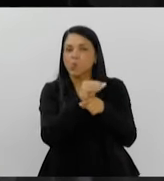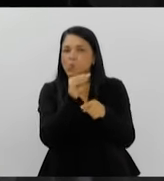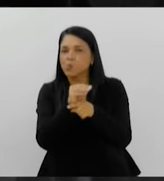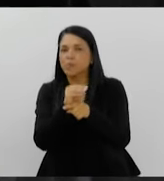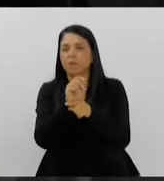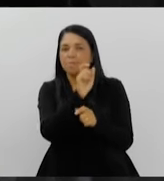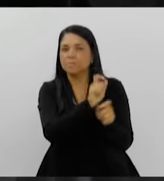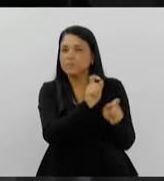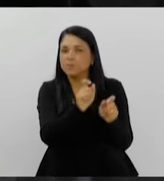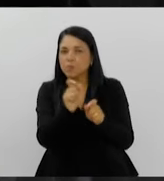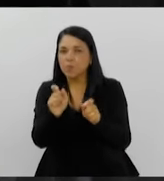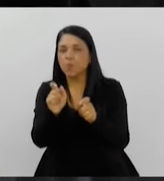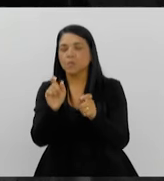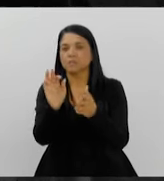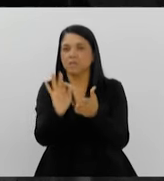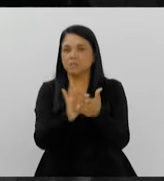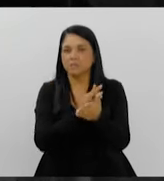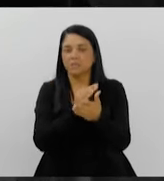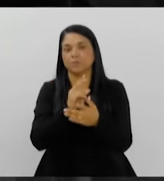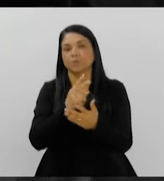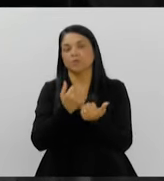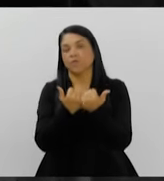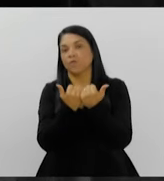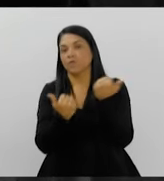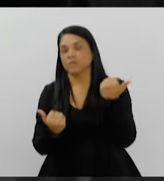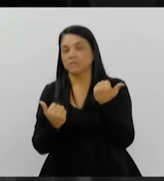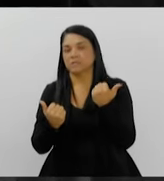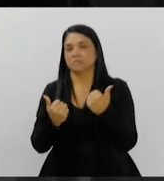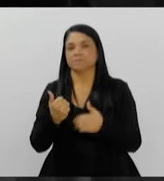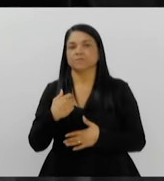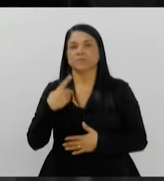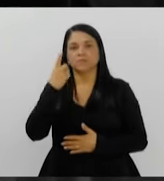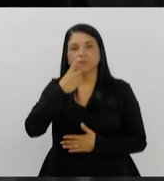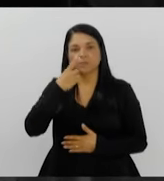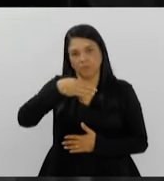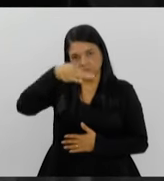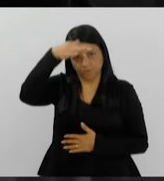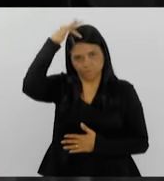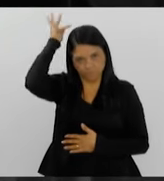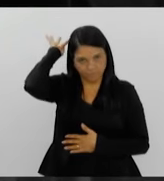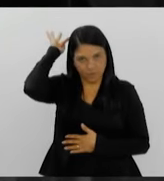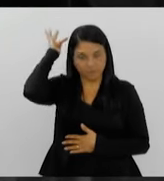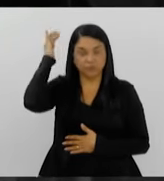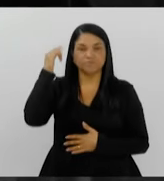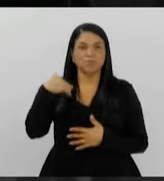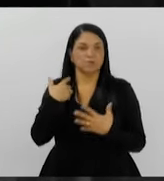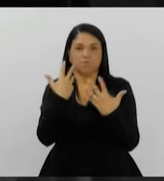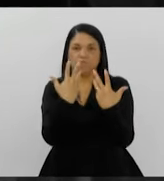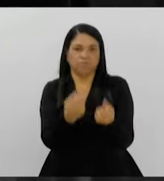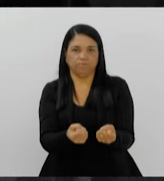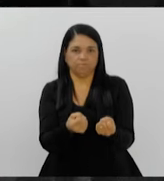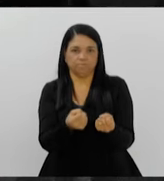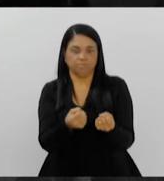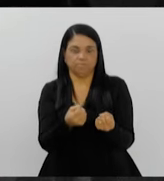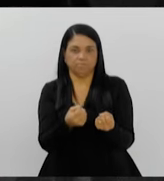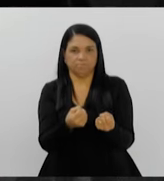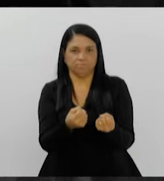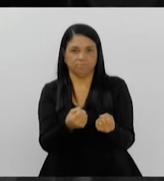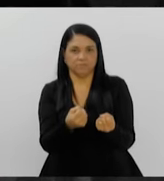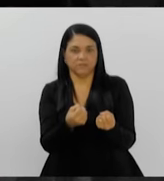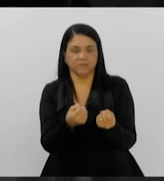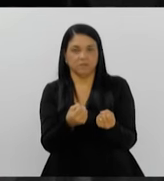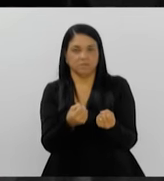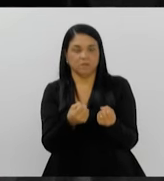cuidar das pessoas assinada pelo meu vice Deputado FR Pacheco Não vou admitir esse tipo de desconstrução porque isso